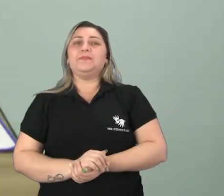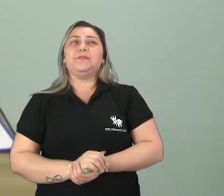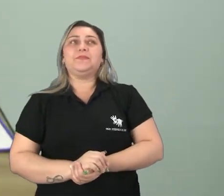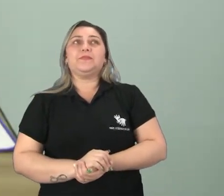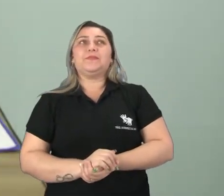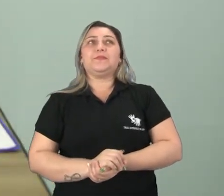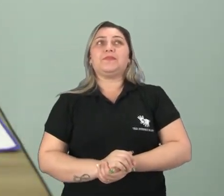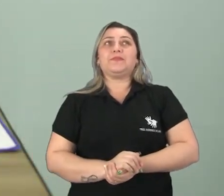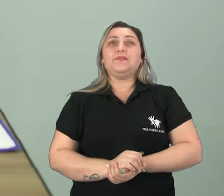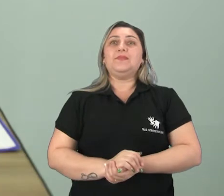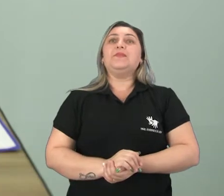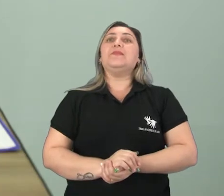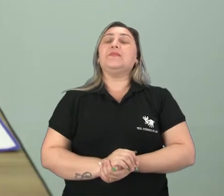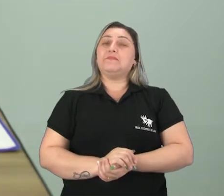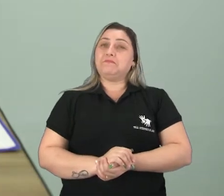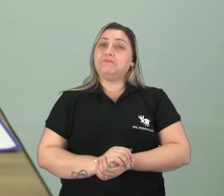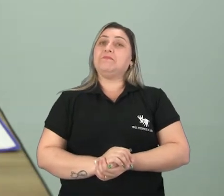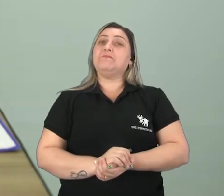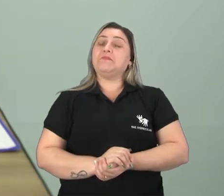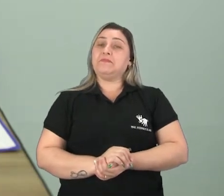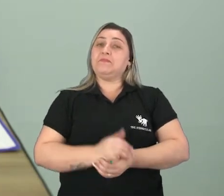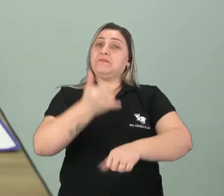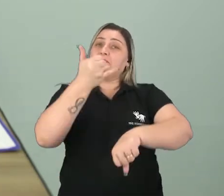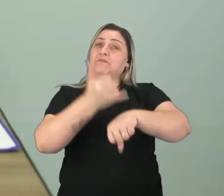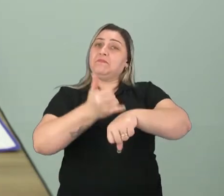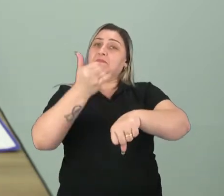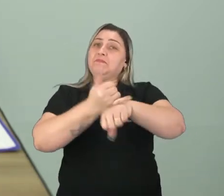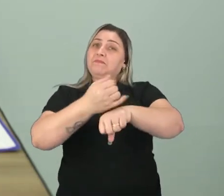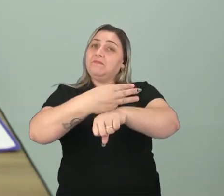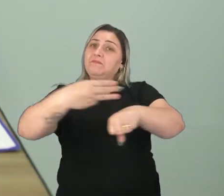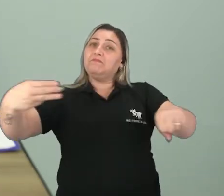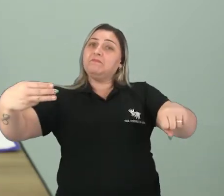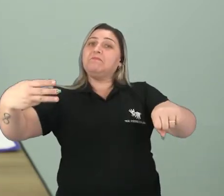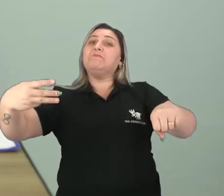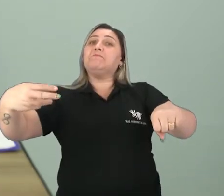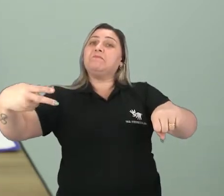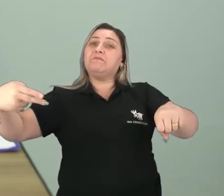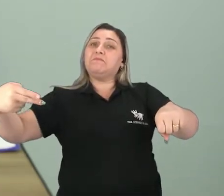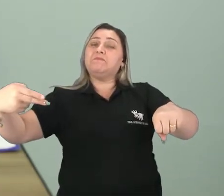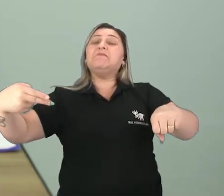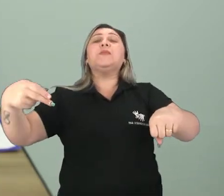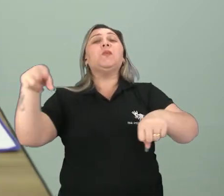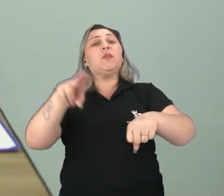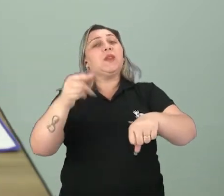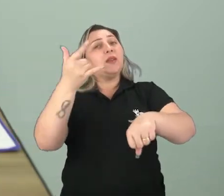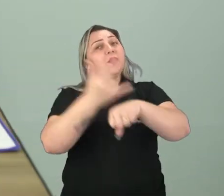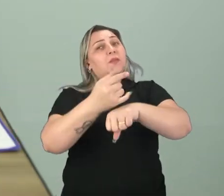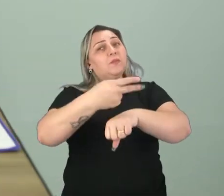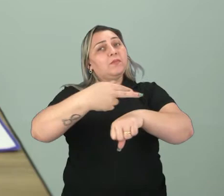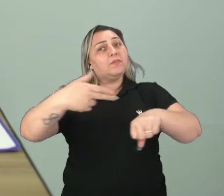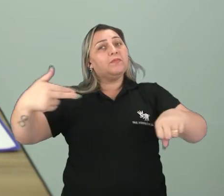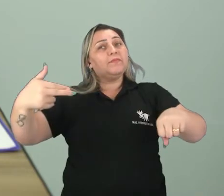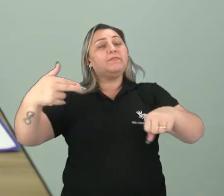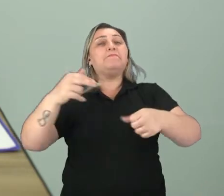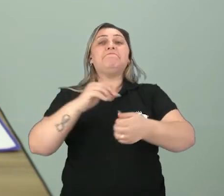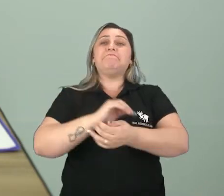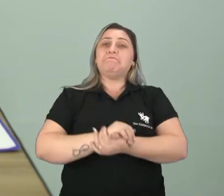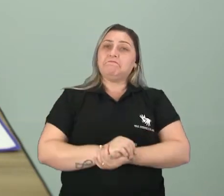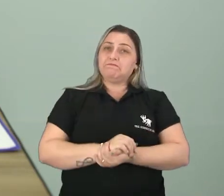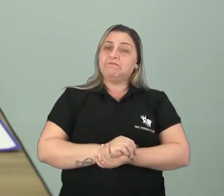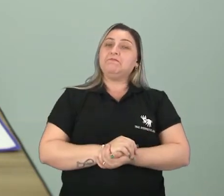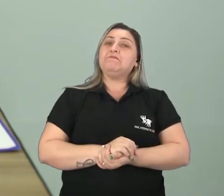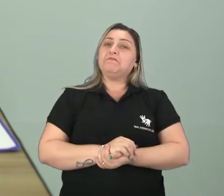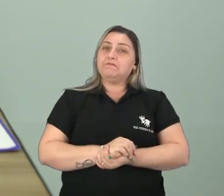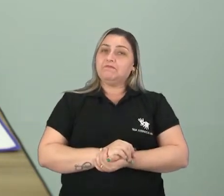o metal para fabricar esta caixinha foi utilizado ou